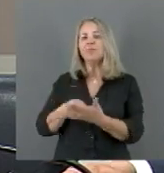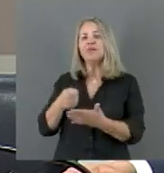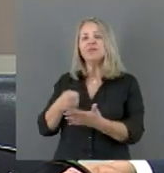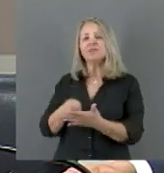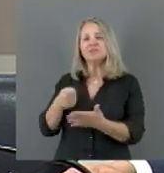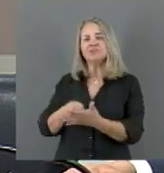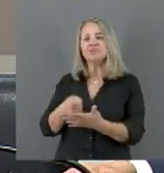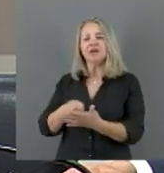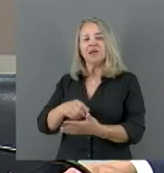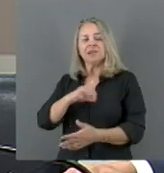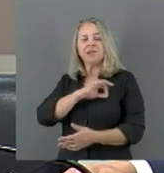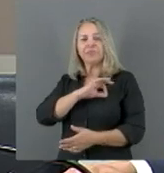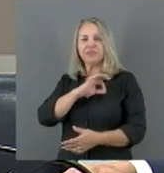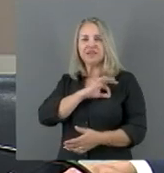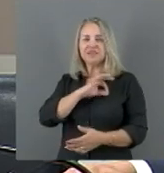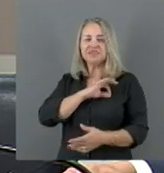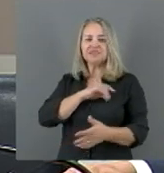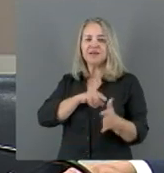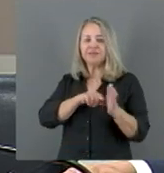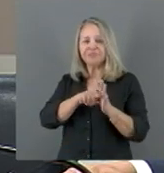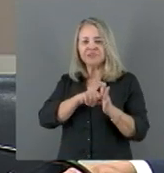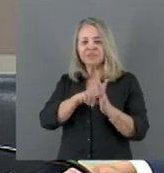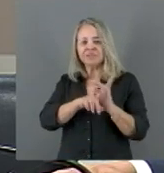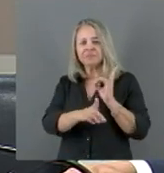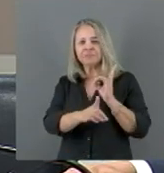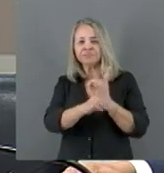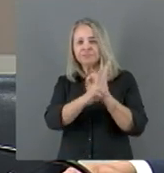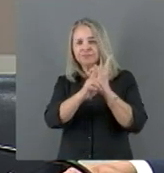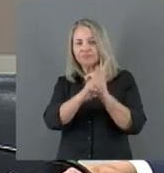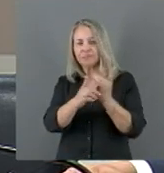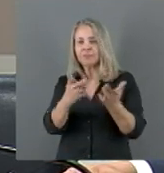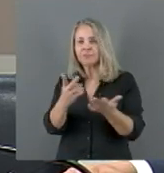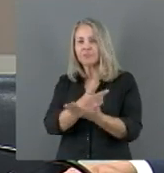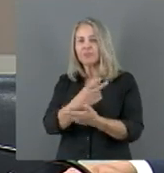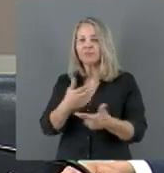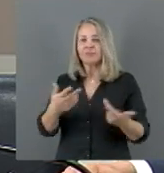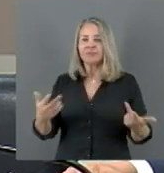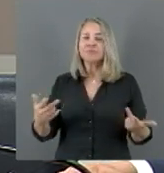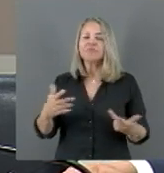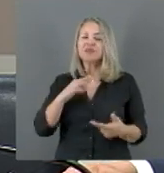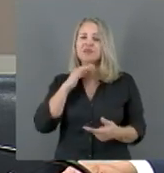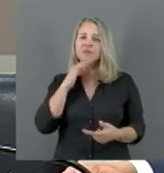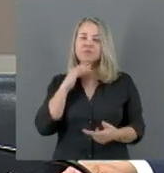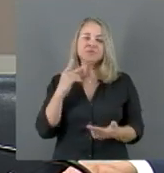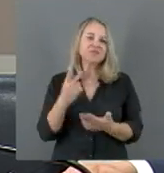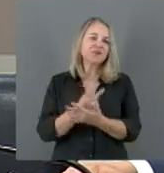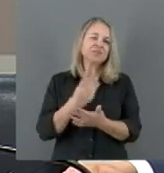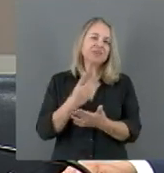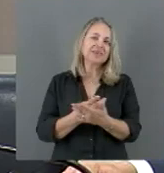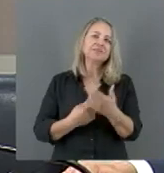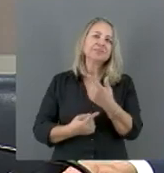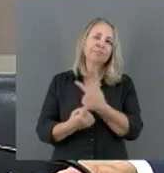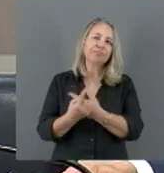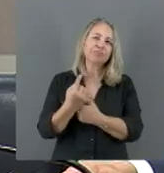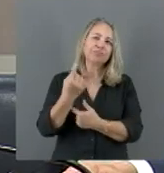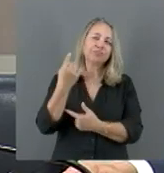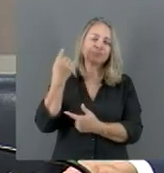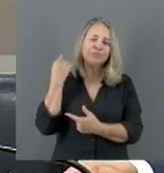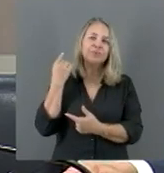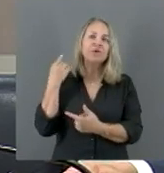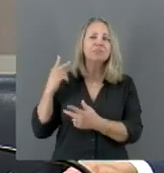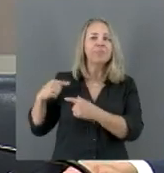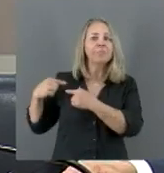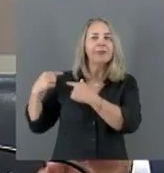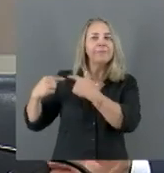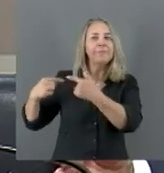autoridades a imediata apuração desse tipo de prática que é recorrente e já vem há